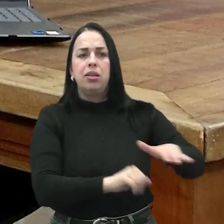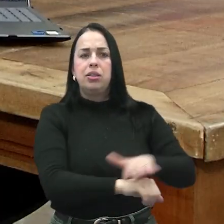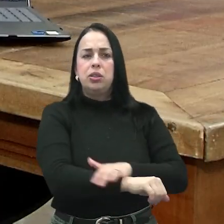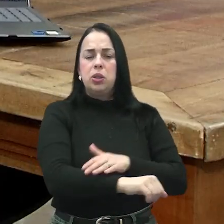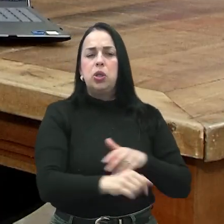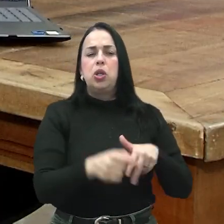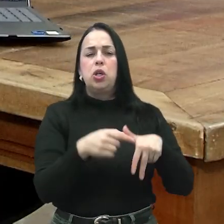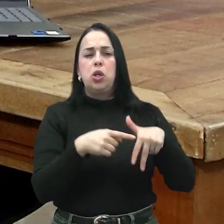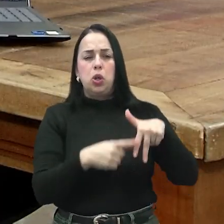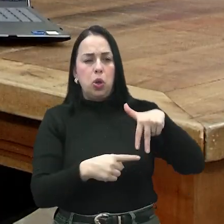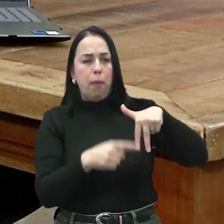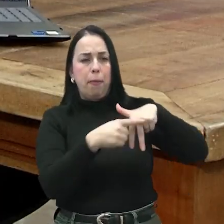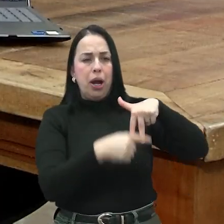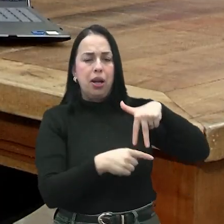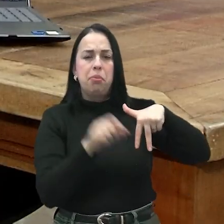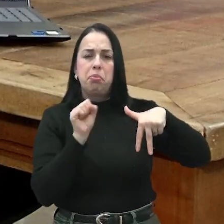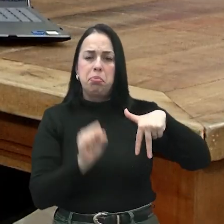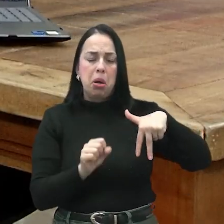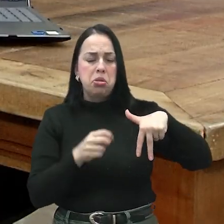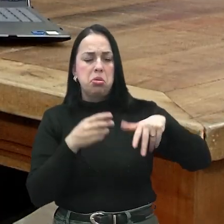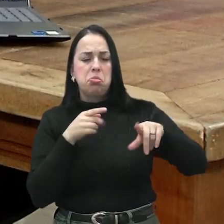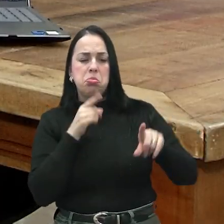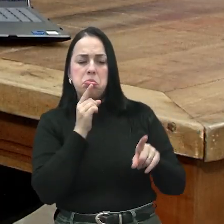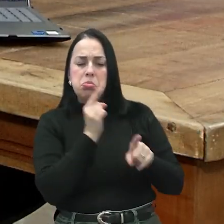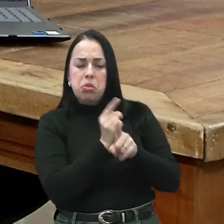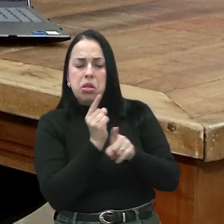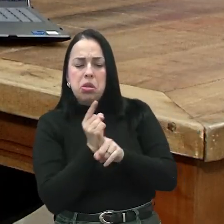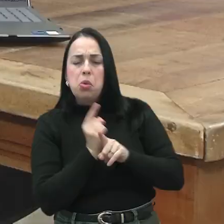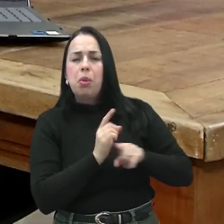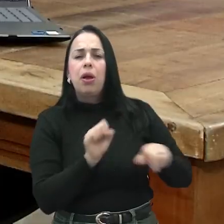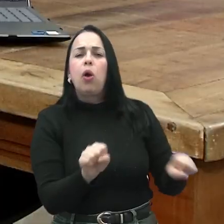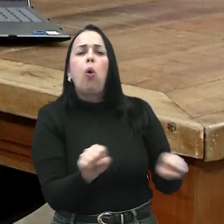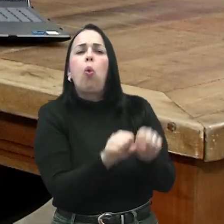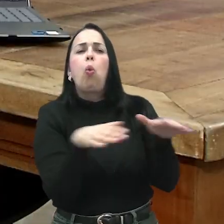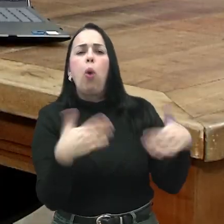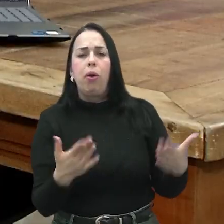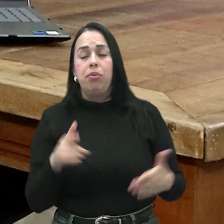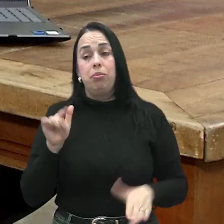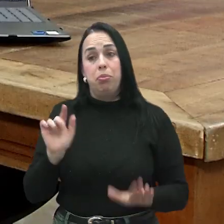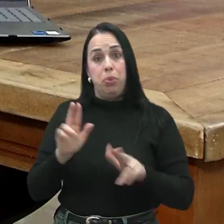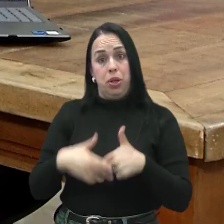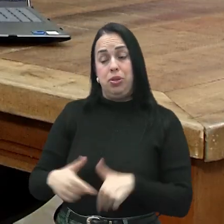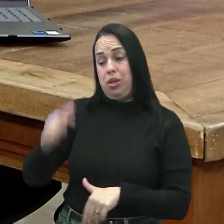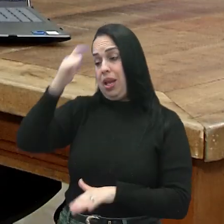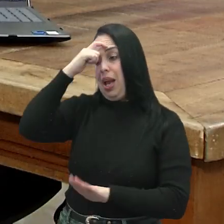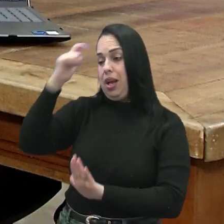que tem muitos ossos e pode acabar gerando algum tipo de ruído. A nossa IA usa